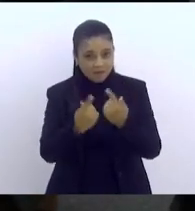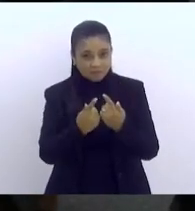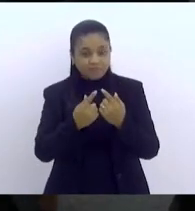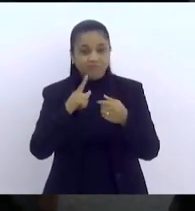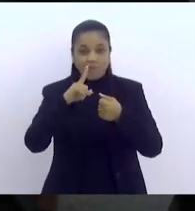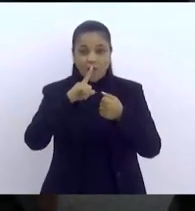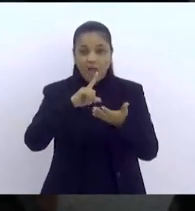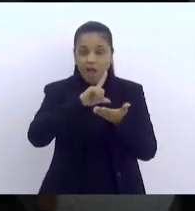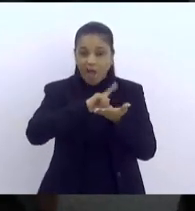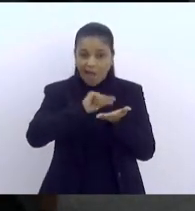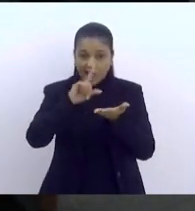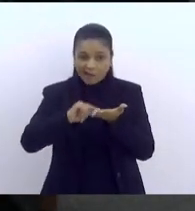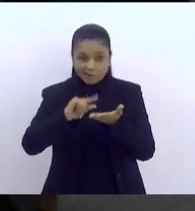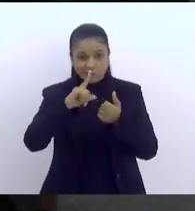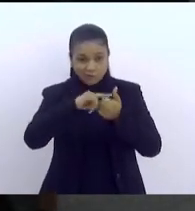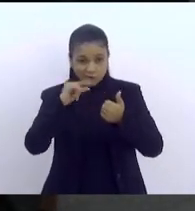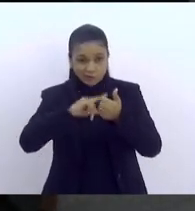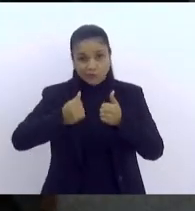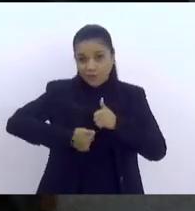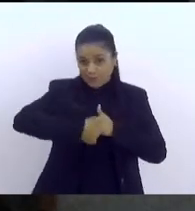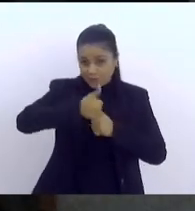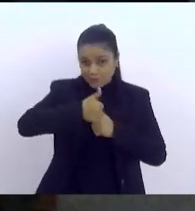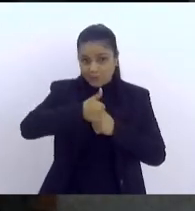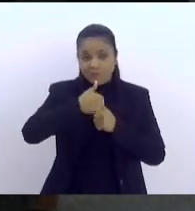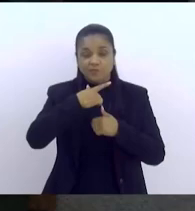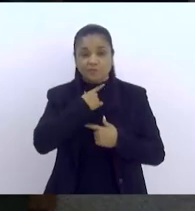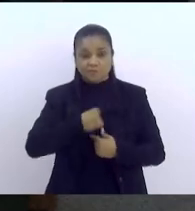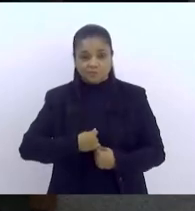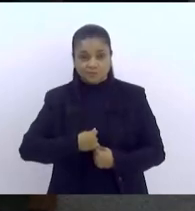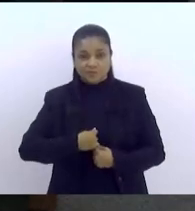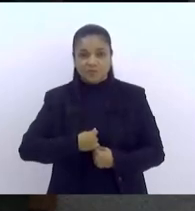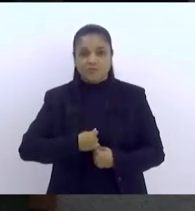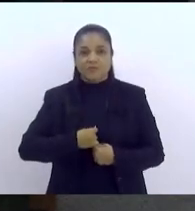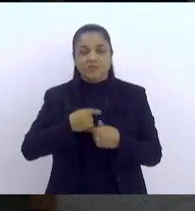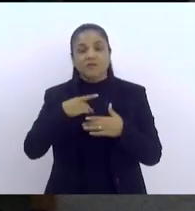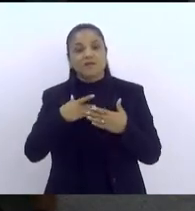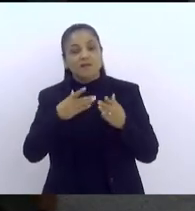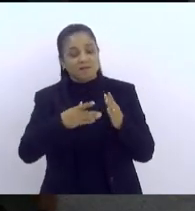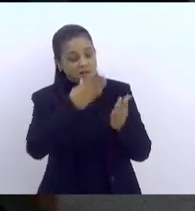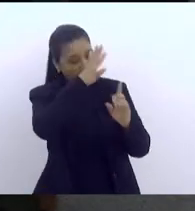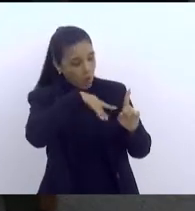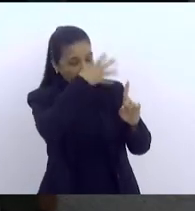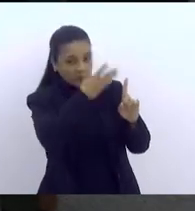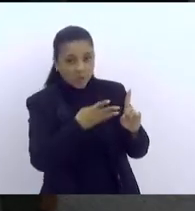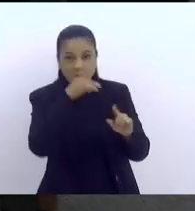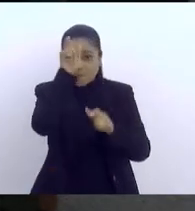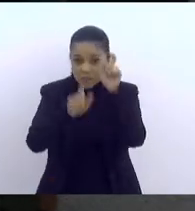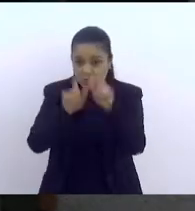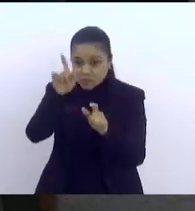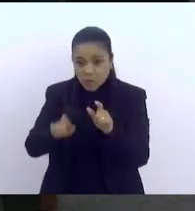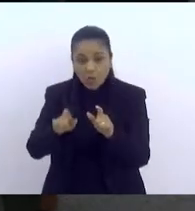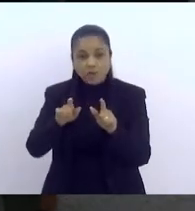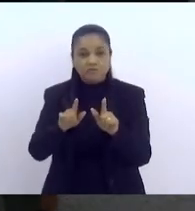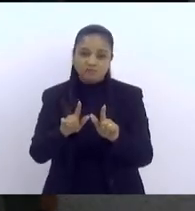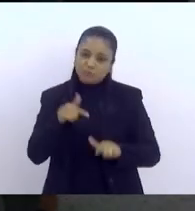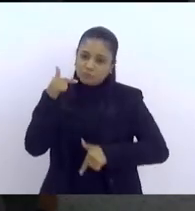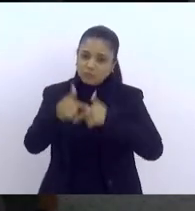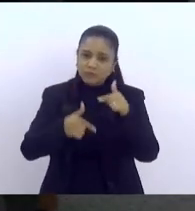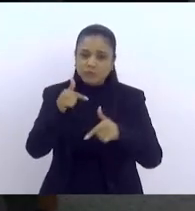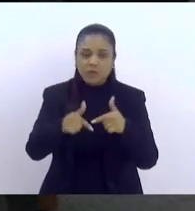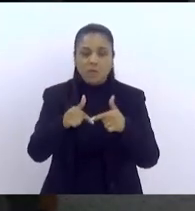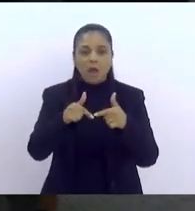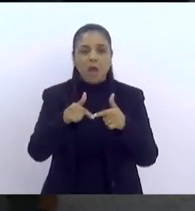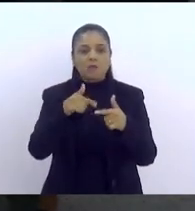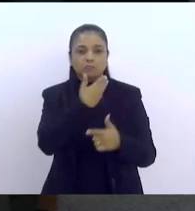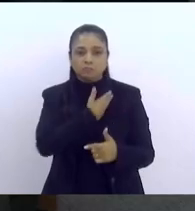a Medalha Tiradentes, destinada a premiar pessoas que hajam prestado relevantes serviços à causa pública do Estado do Rio de